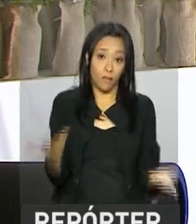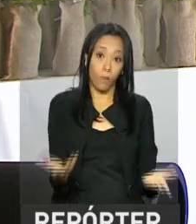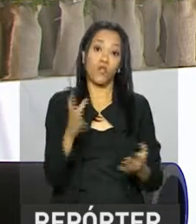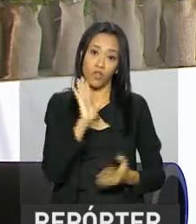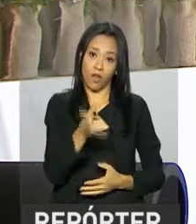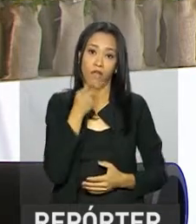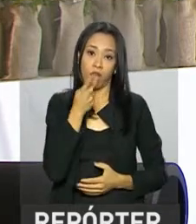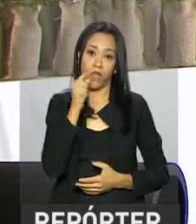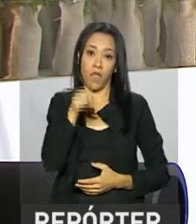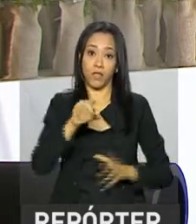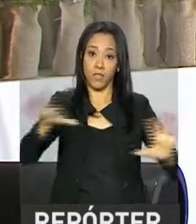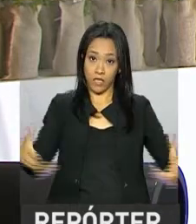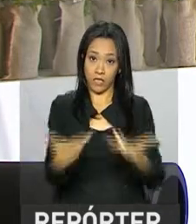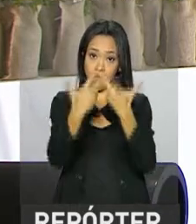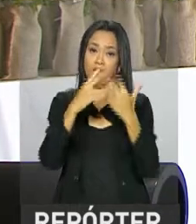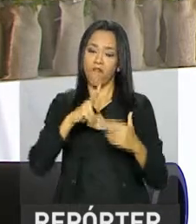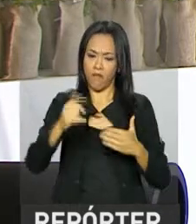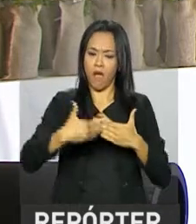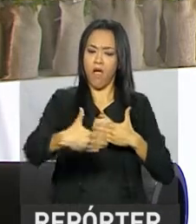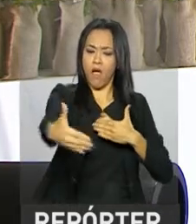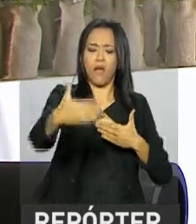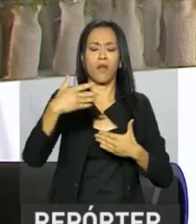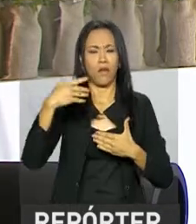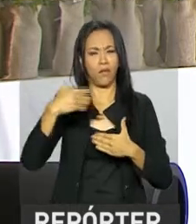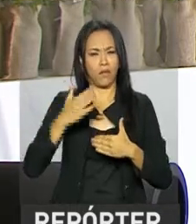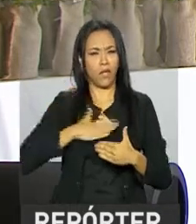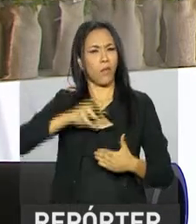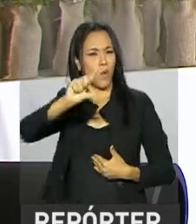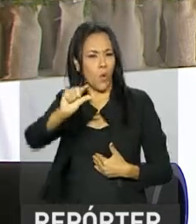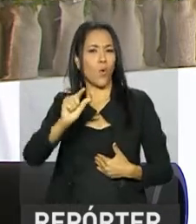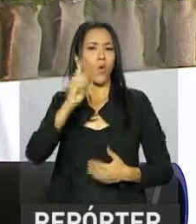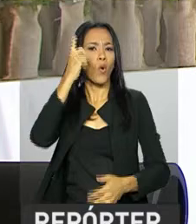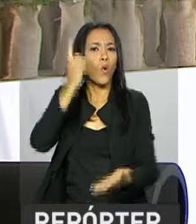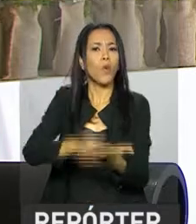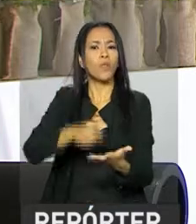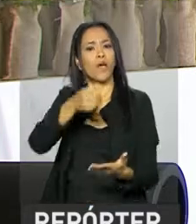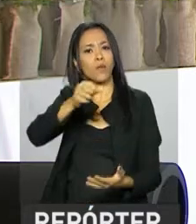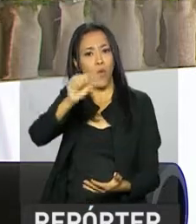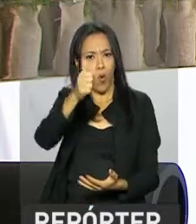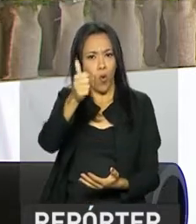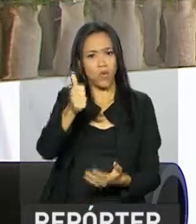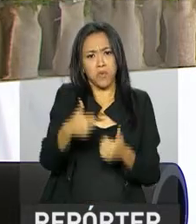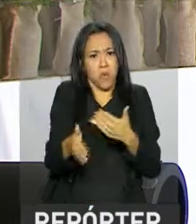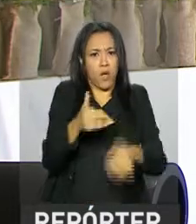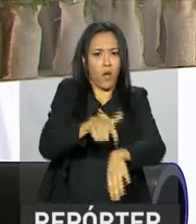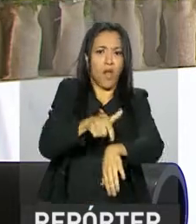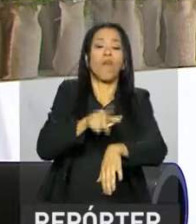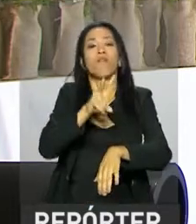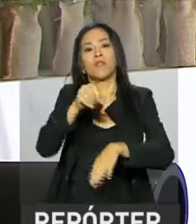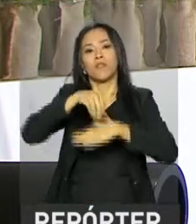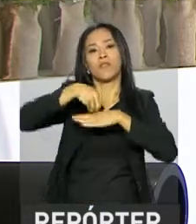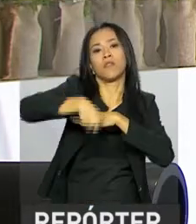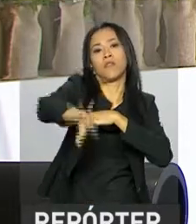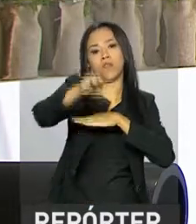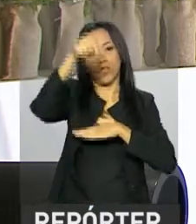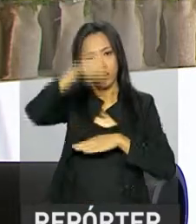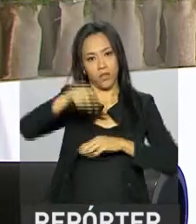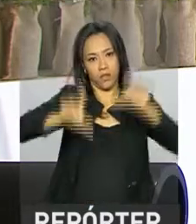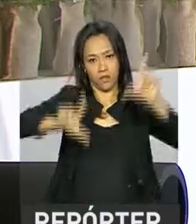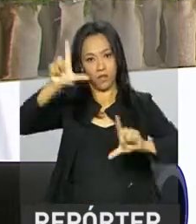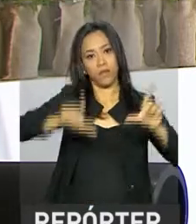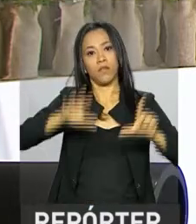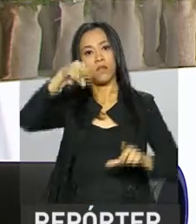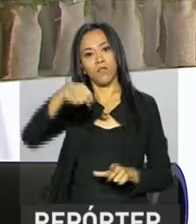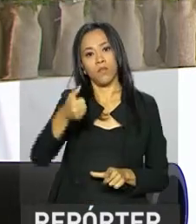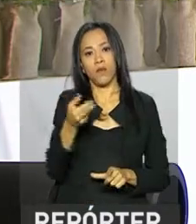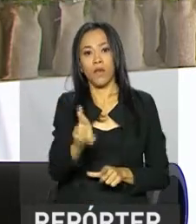como eu falei, ela deve começar daqui a pouco, está marcada para as 11 horas, portanto pode começar a qualquer momento, vai ser transmitida ao vivo aqui na TV NBR. A